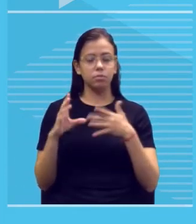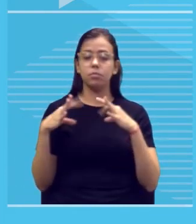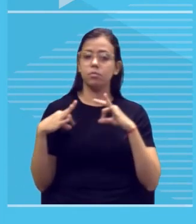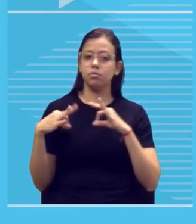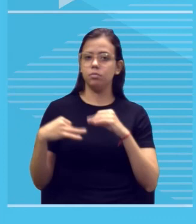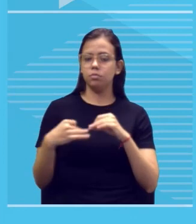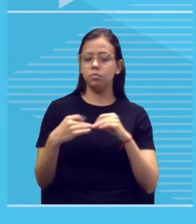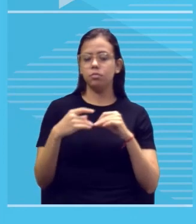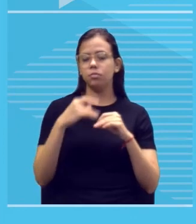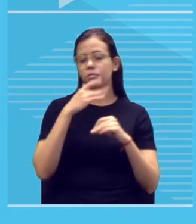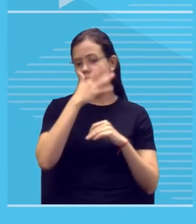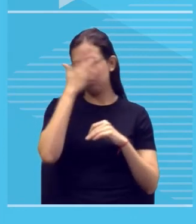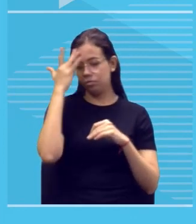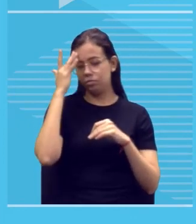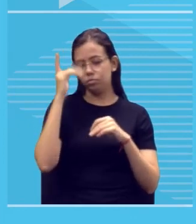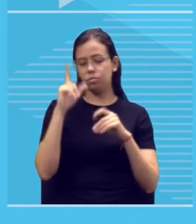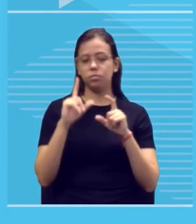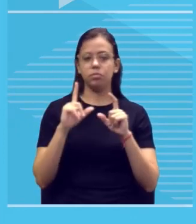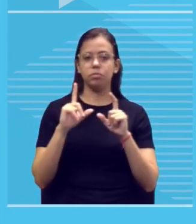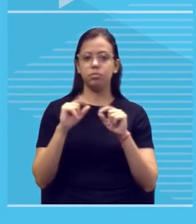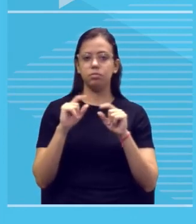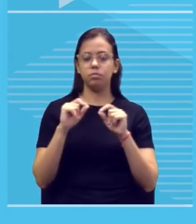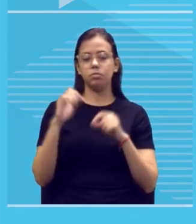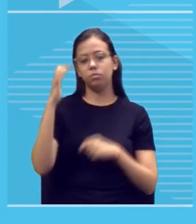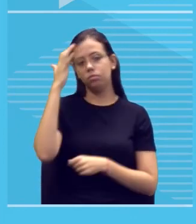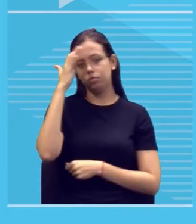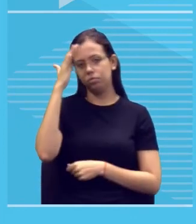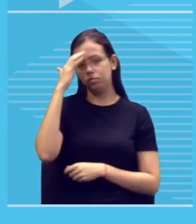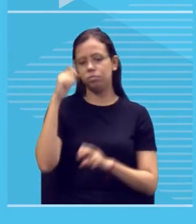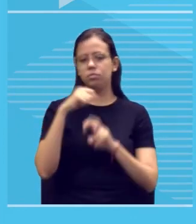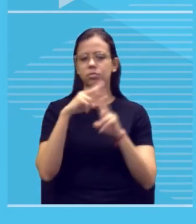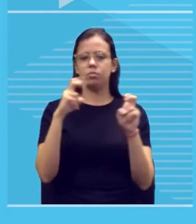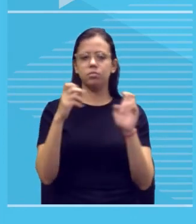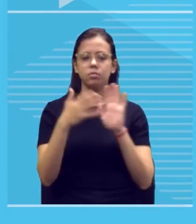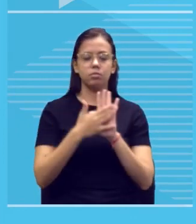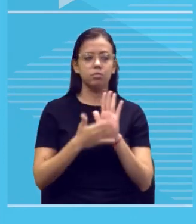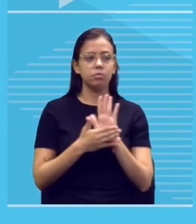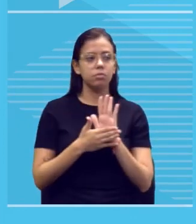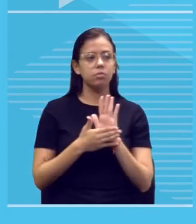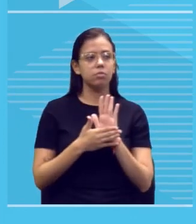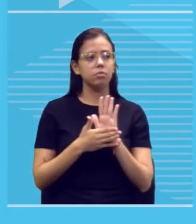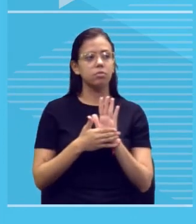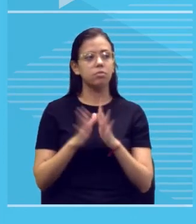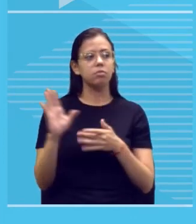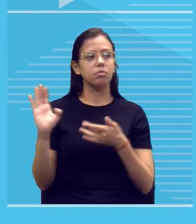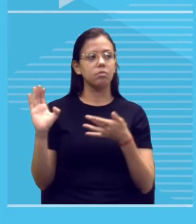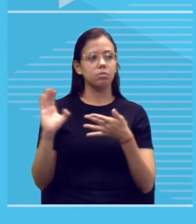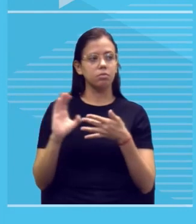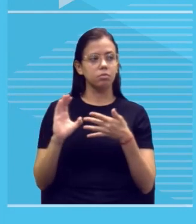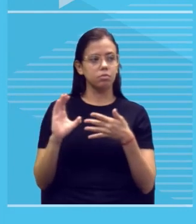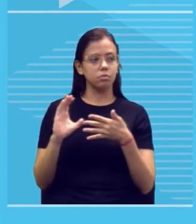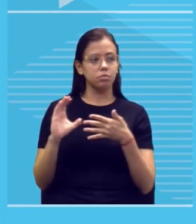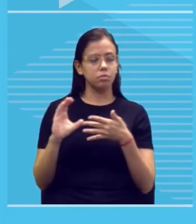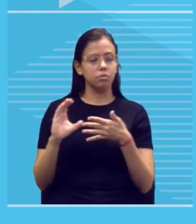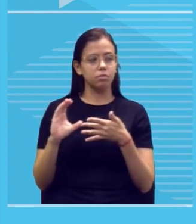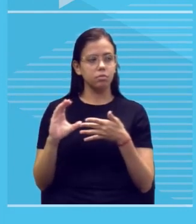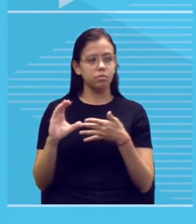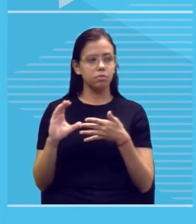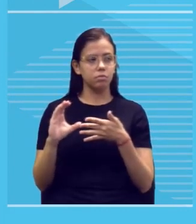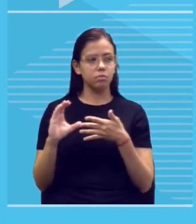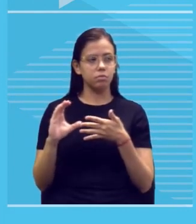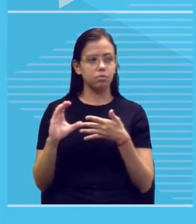sendo ao mesmo tempo né reflexivo sobre as propostas intensificação da sensibilidade